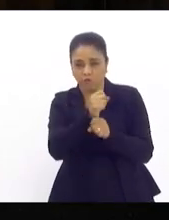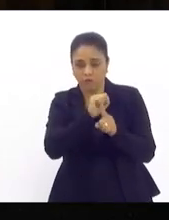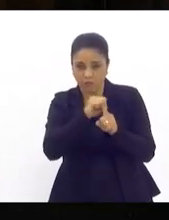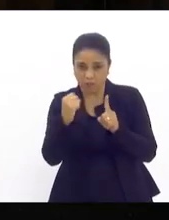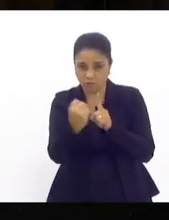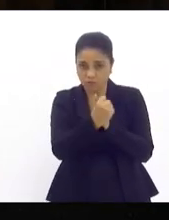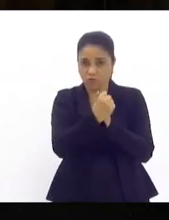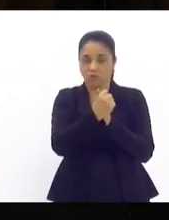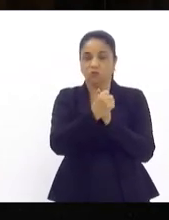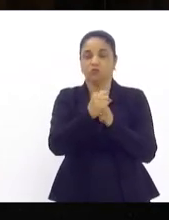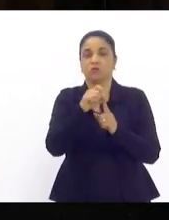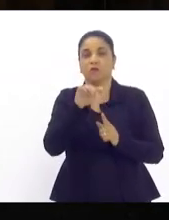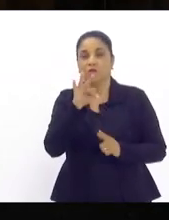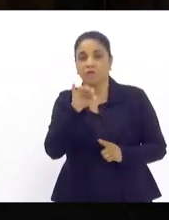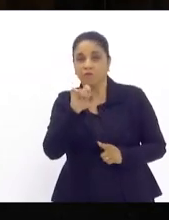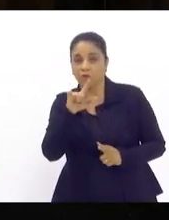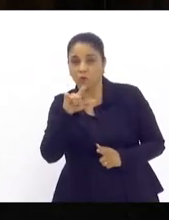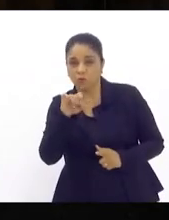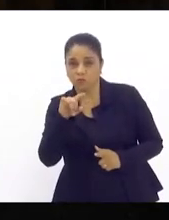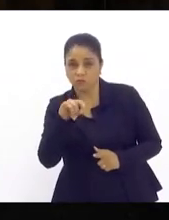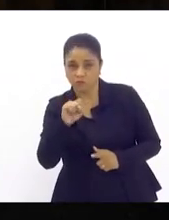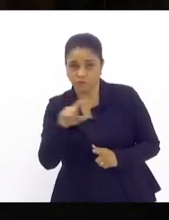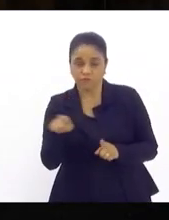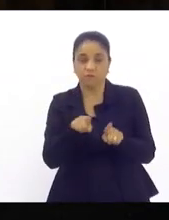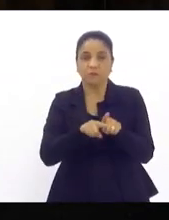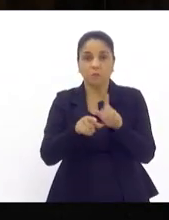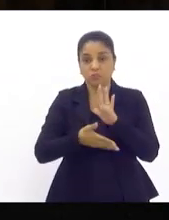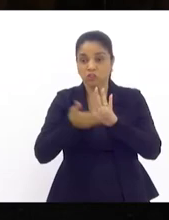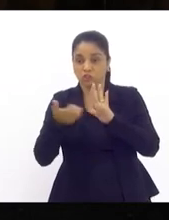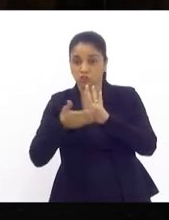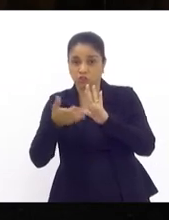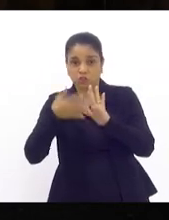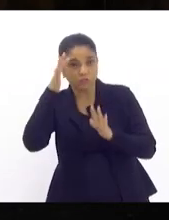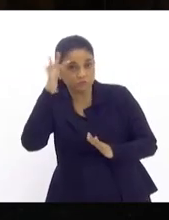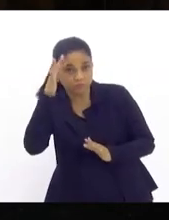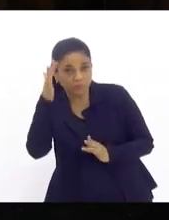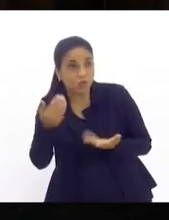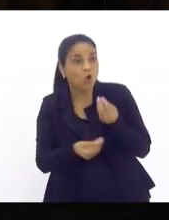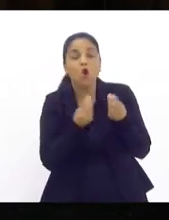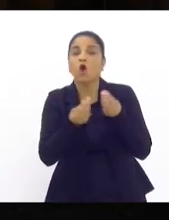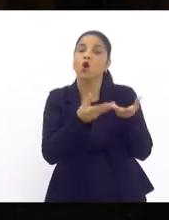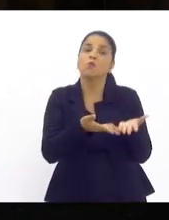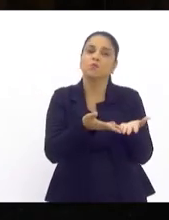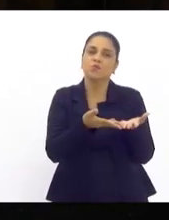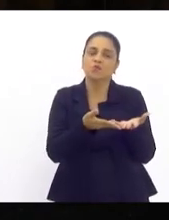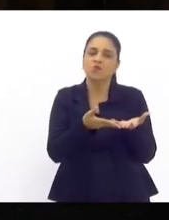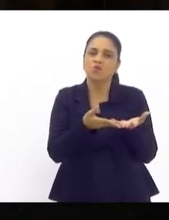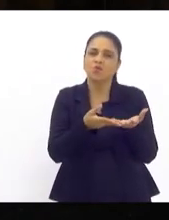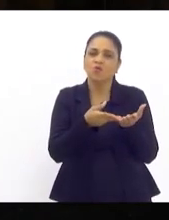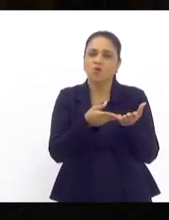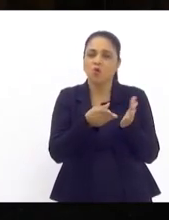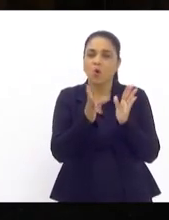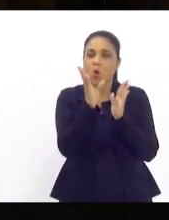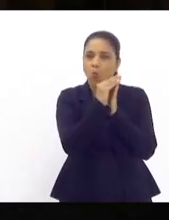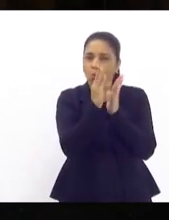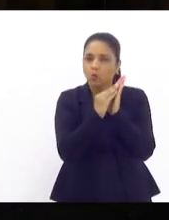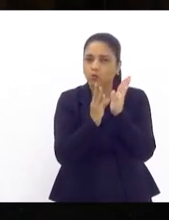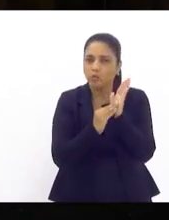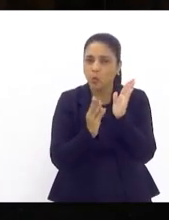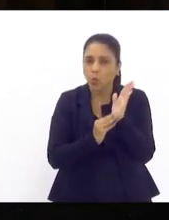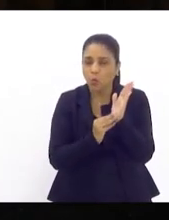filosofia e a sociologia, principalmente a sociologia, ela também retira do seu conteúdo a questão da discriminação